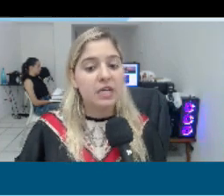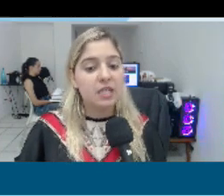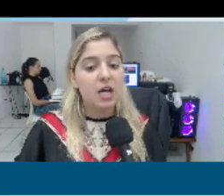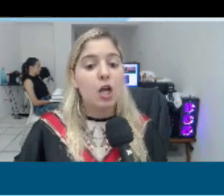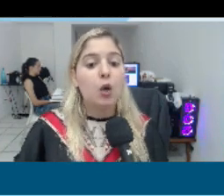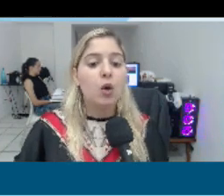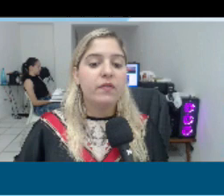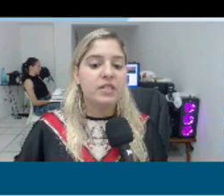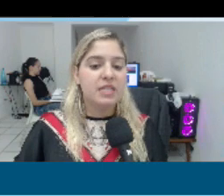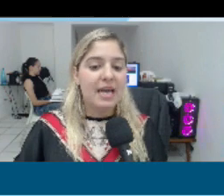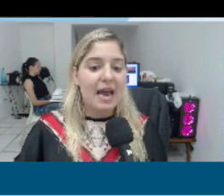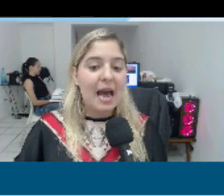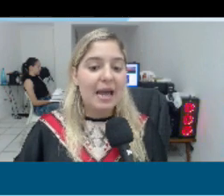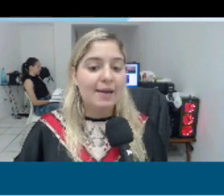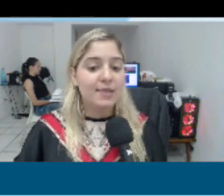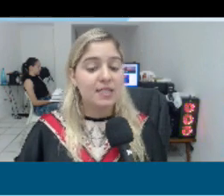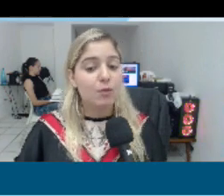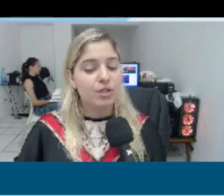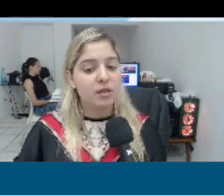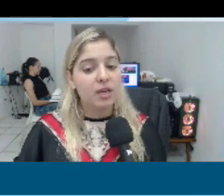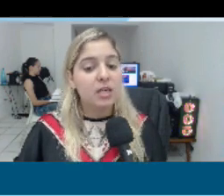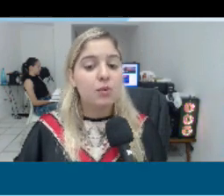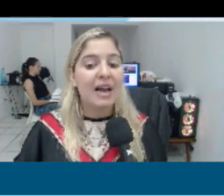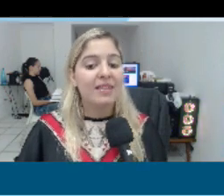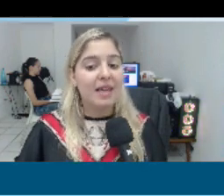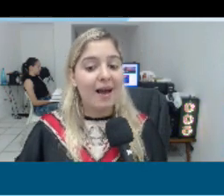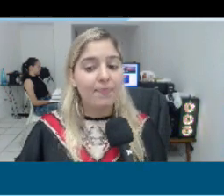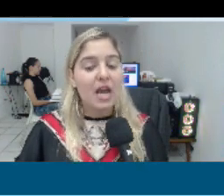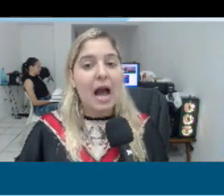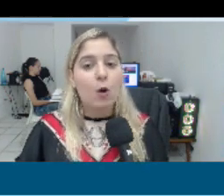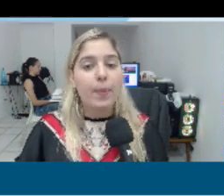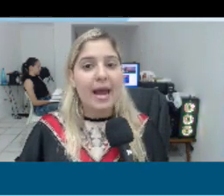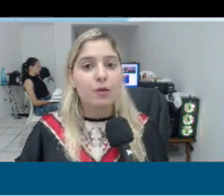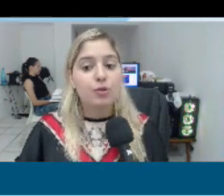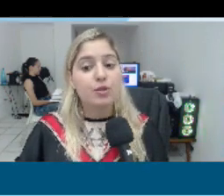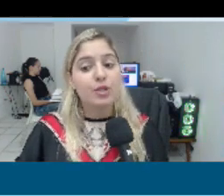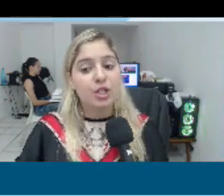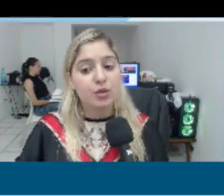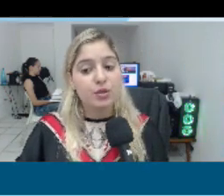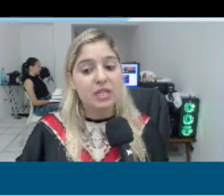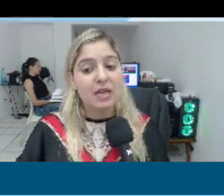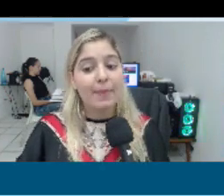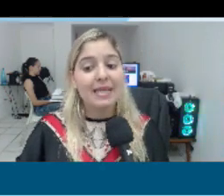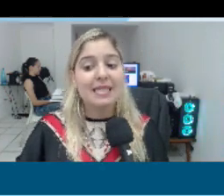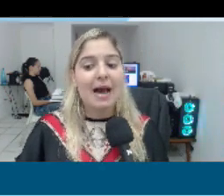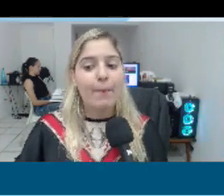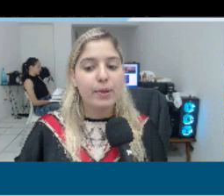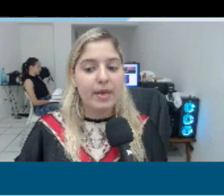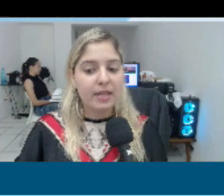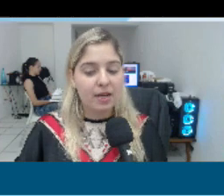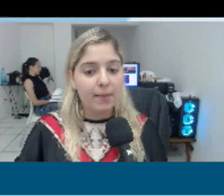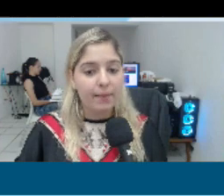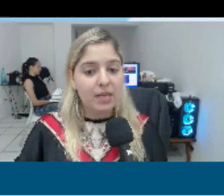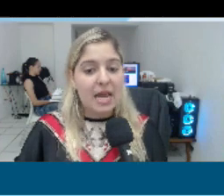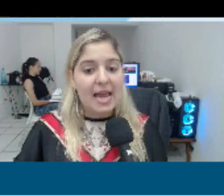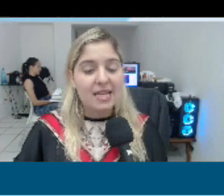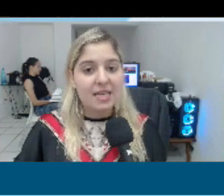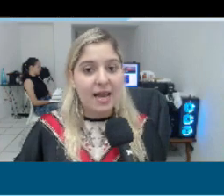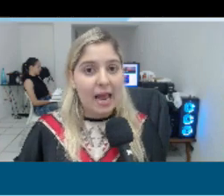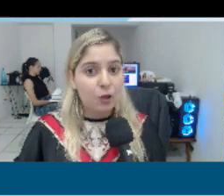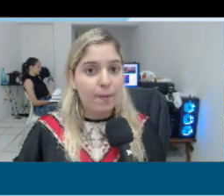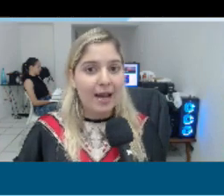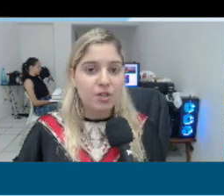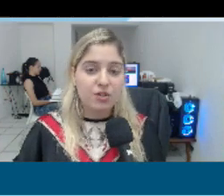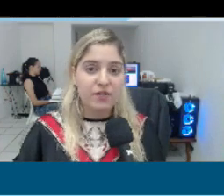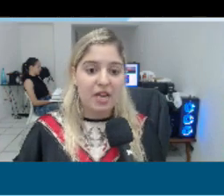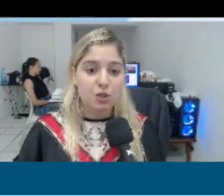dia 30, Lula visitará a Arábia Saudita e o Catar, acompanhado de ministros e também da primeira-dama. Essa